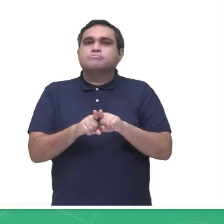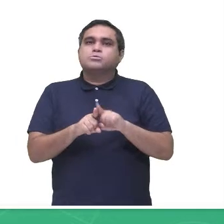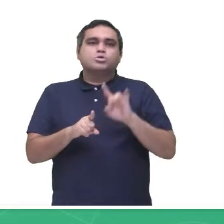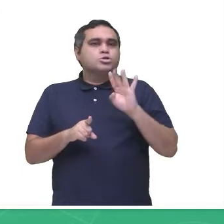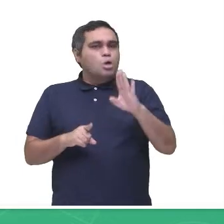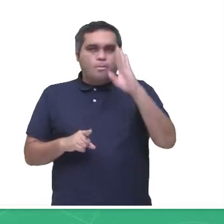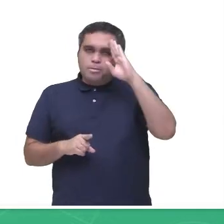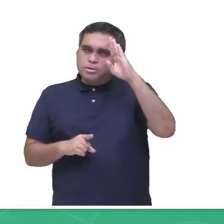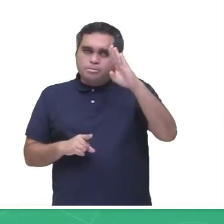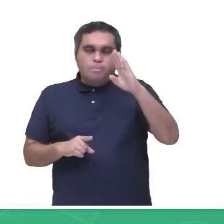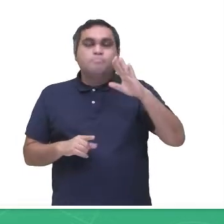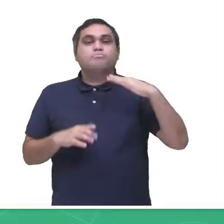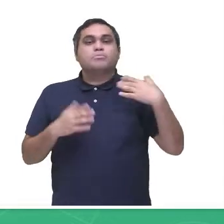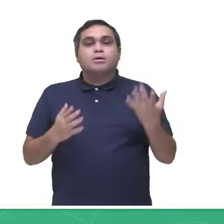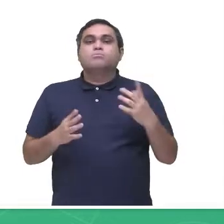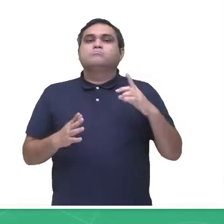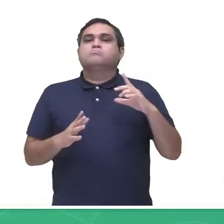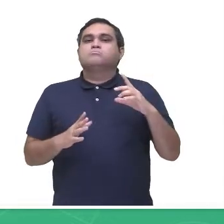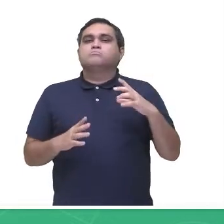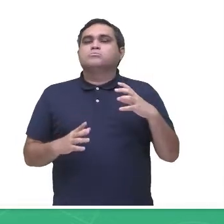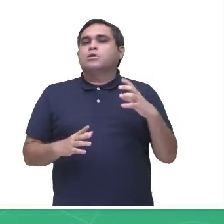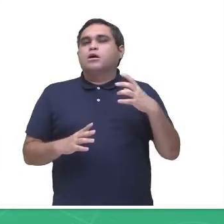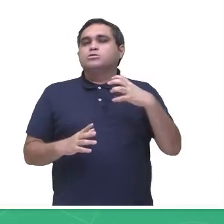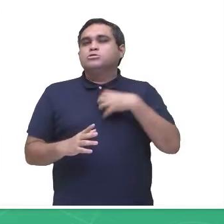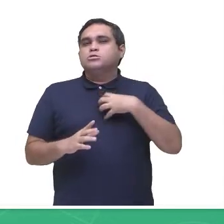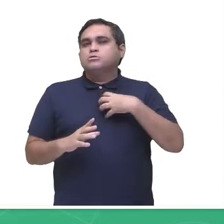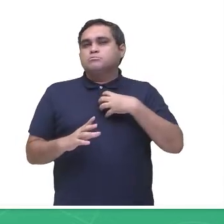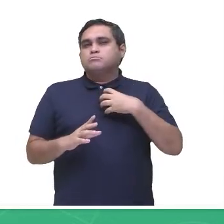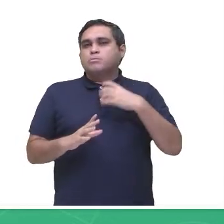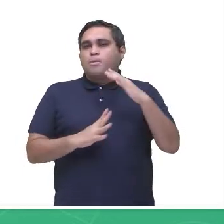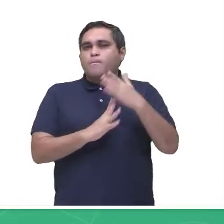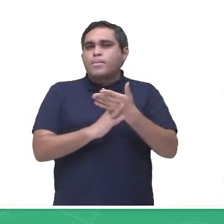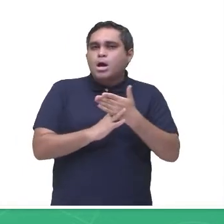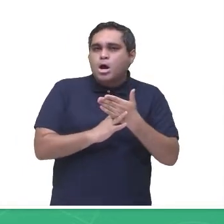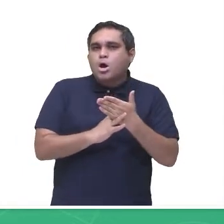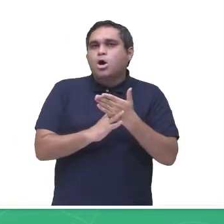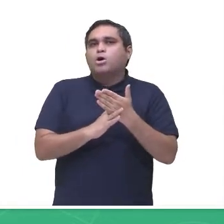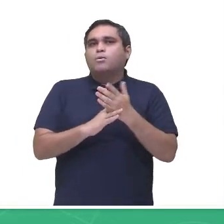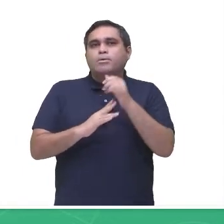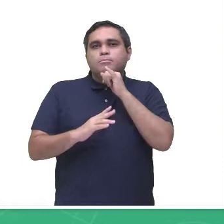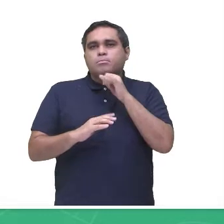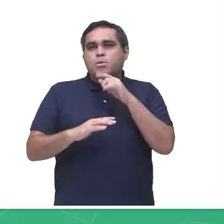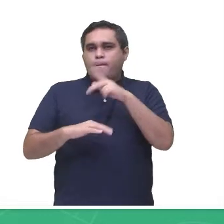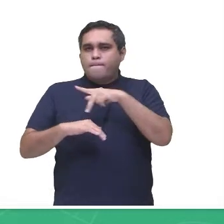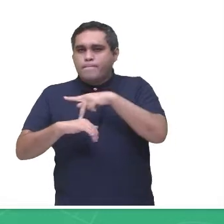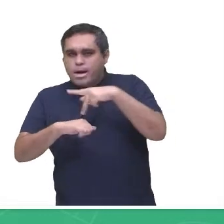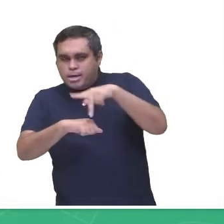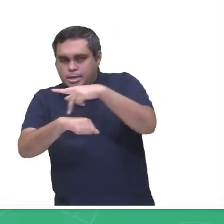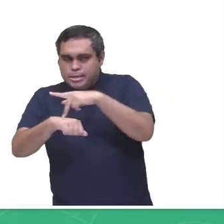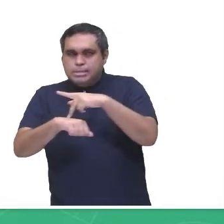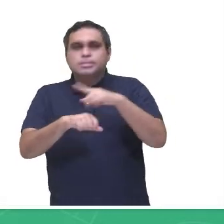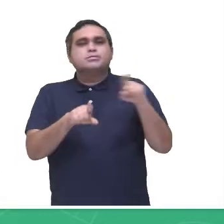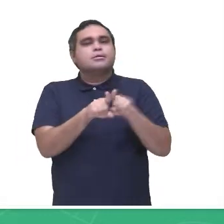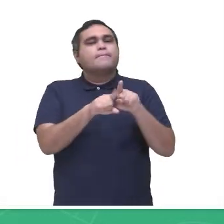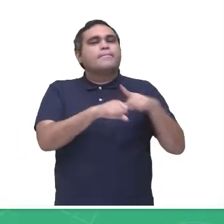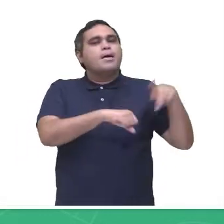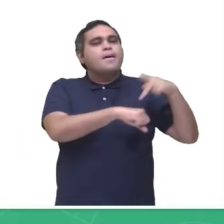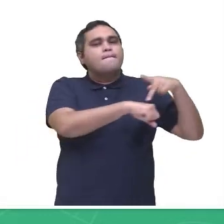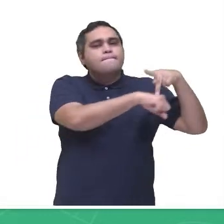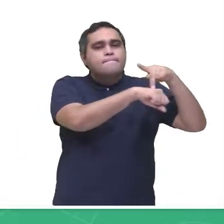aparecimento das formas barrocas dá-se em épocas diferentes em cada país. Então, não aconteceu uma